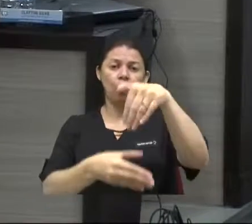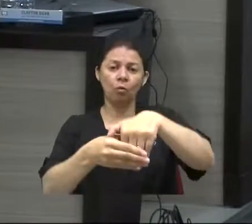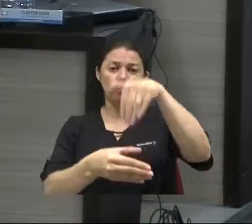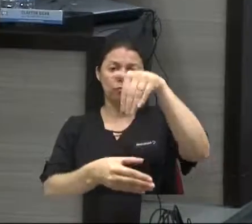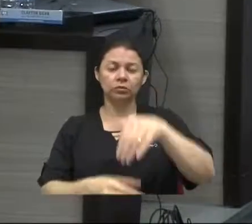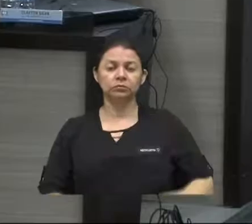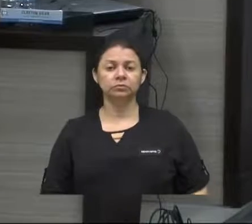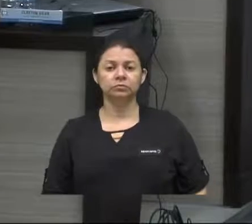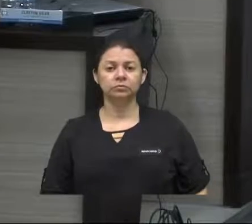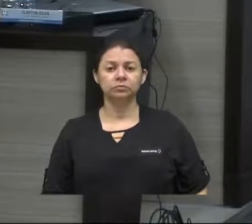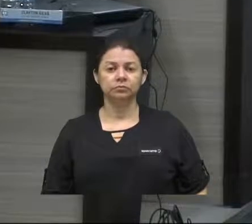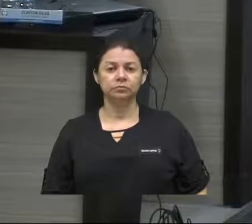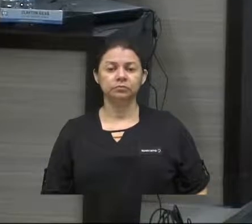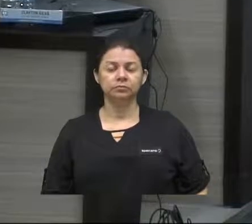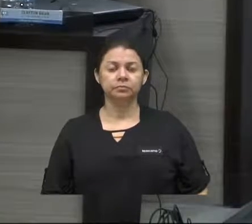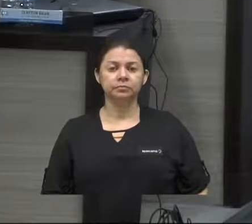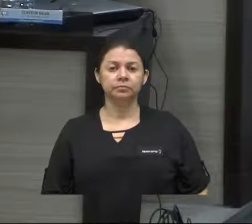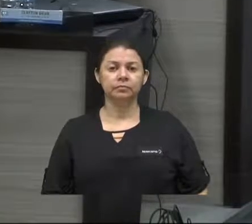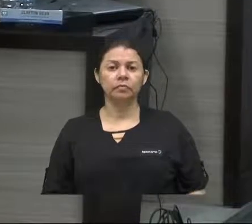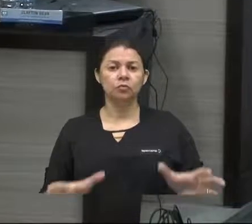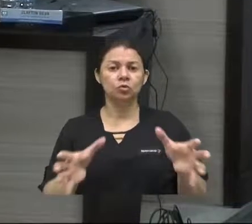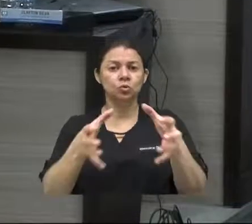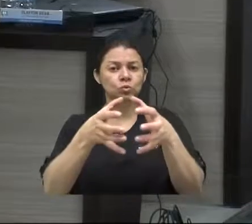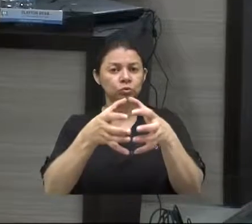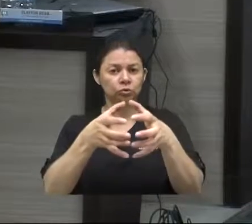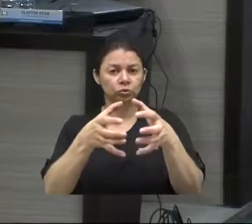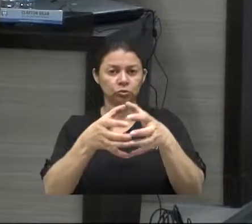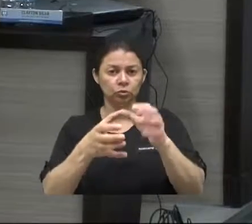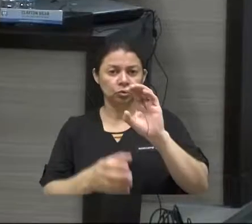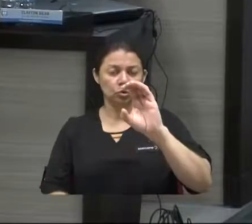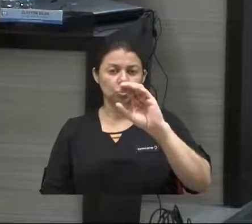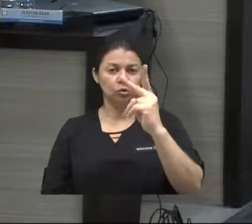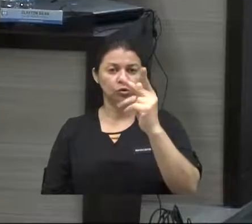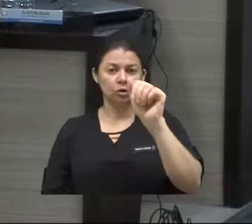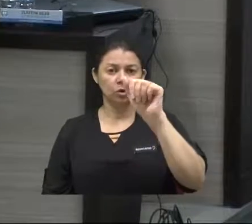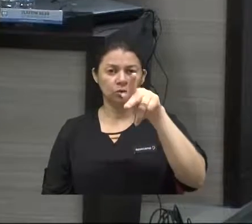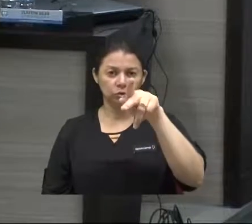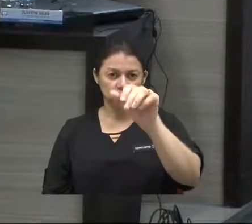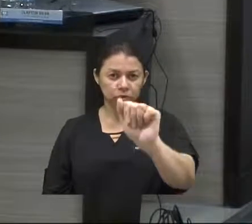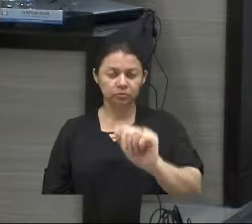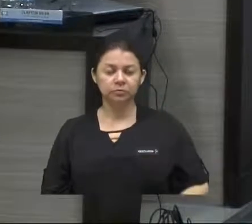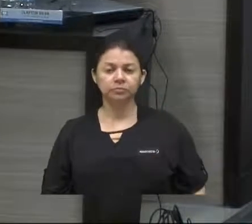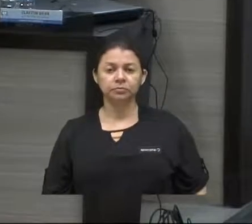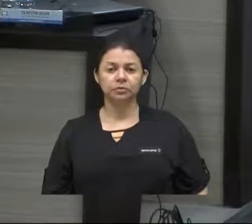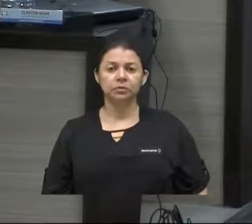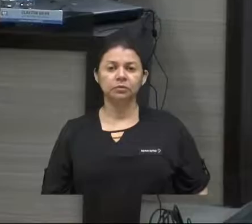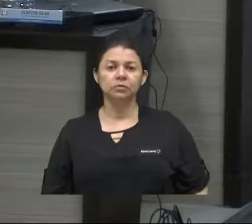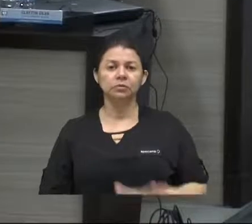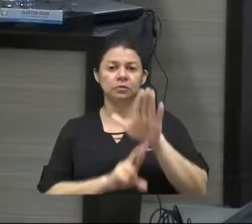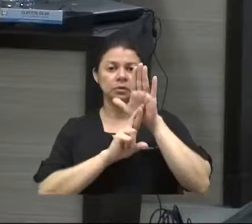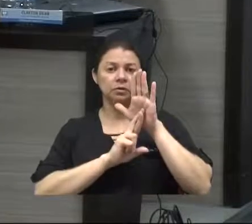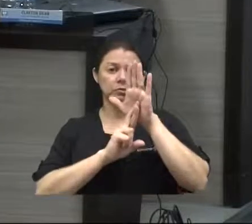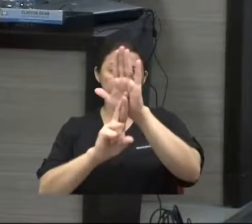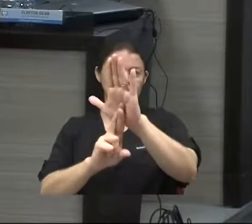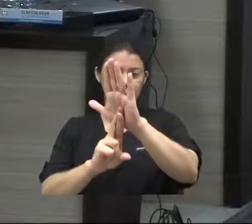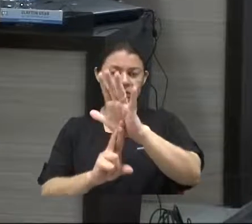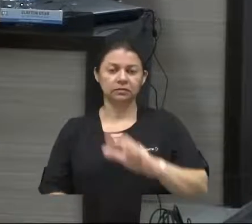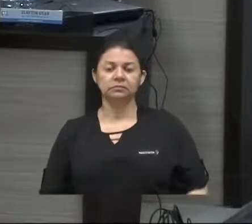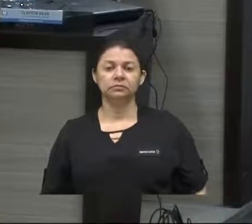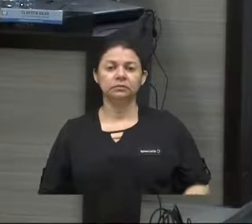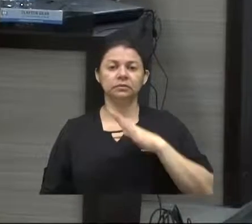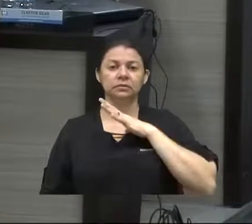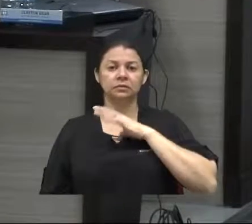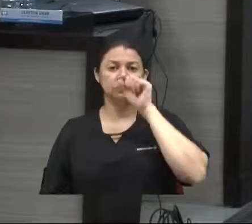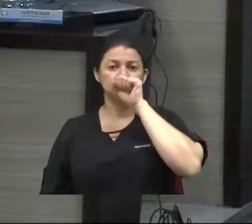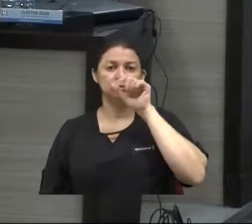voto e o faço em obediência aos 2.244 votos que eu represento. Portanto,